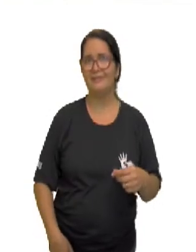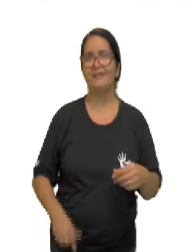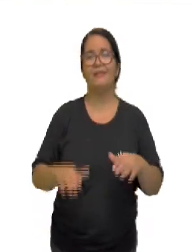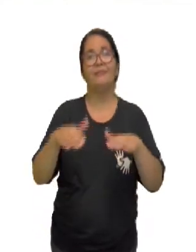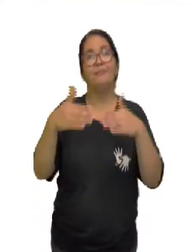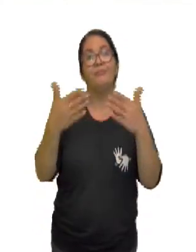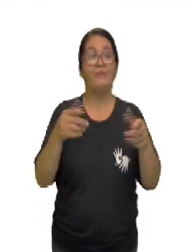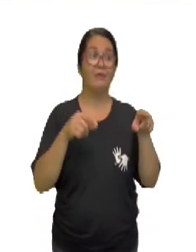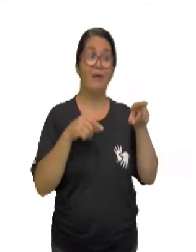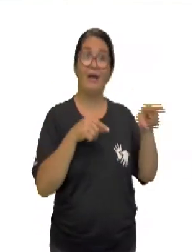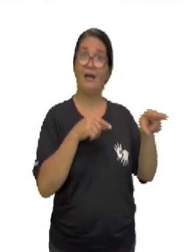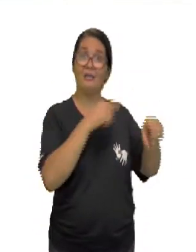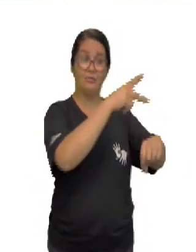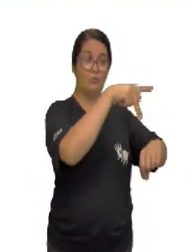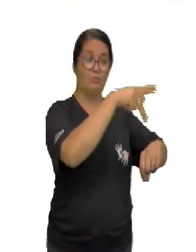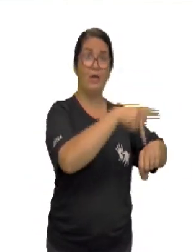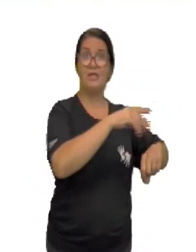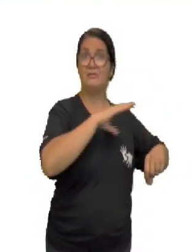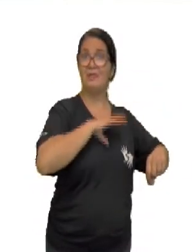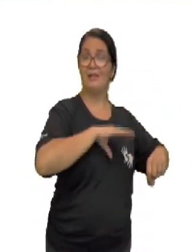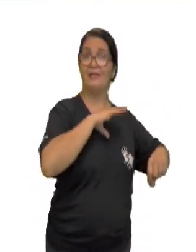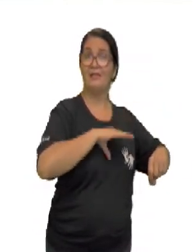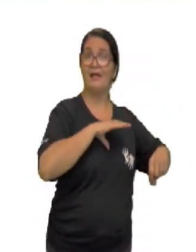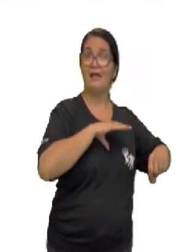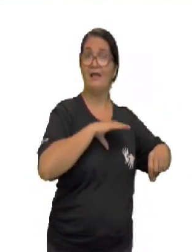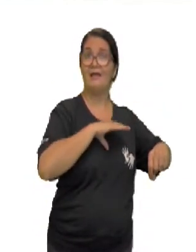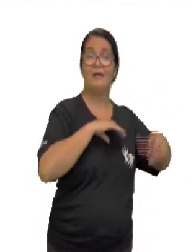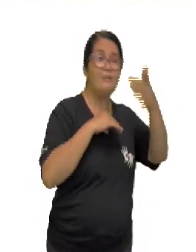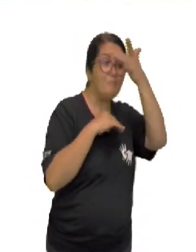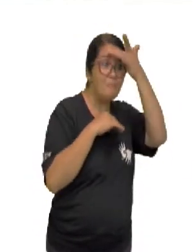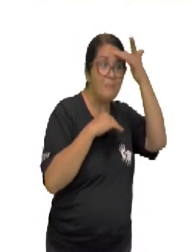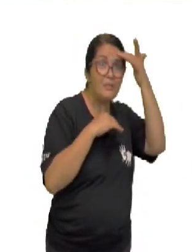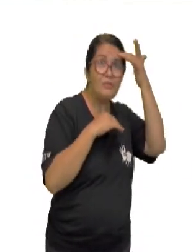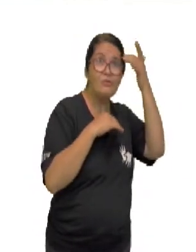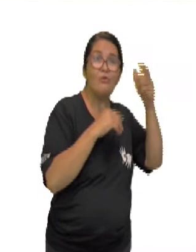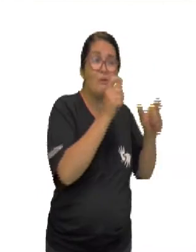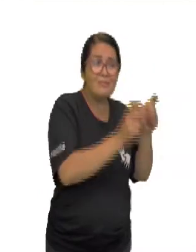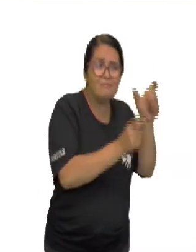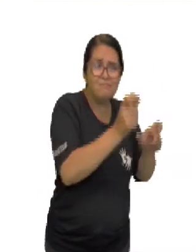E não é povoado. Ok?